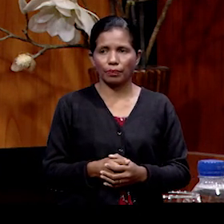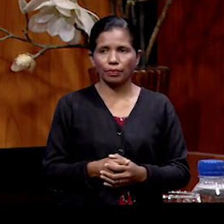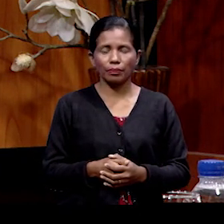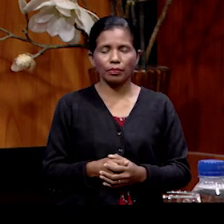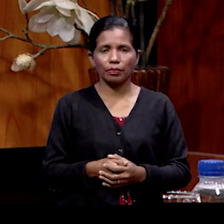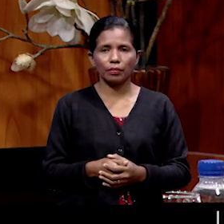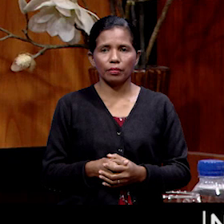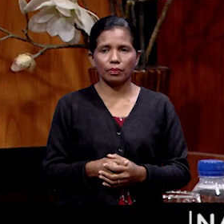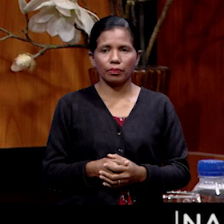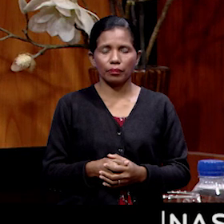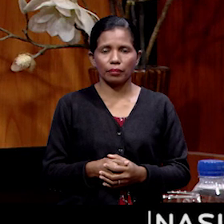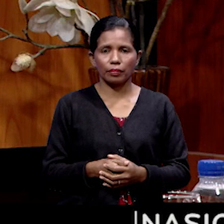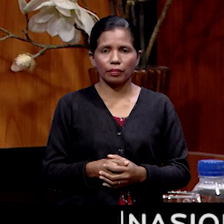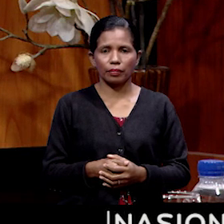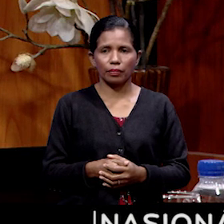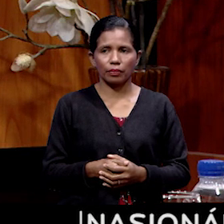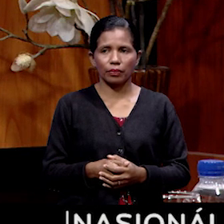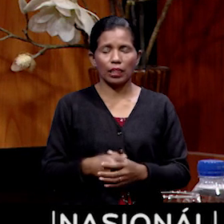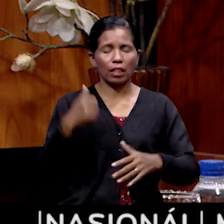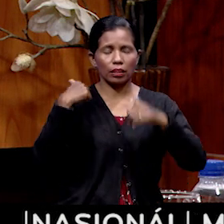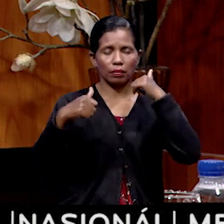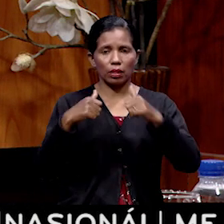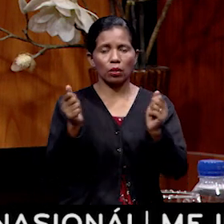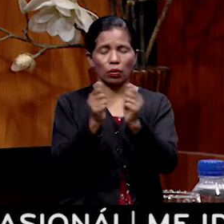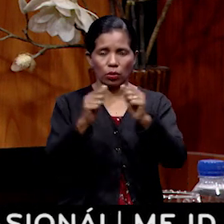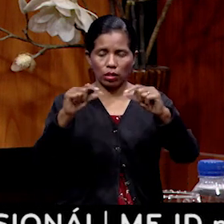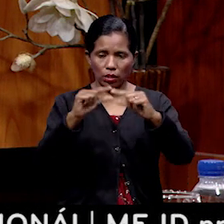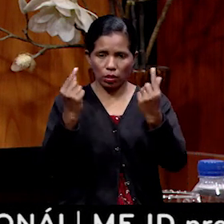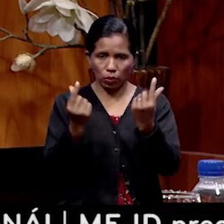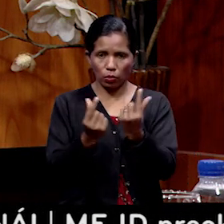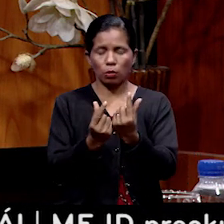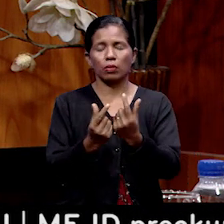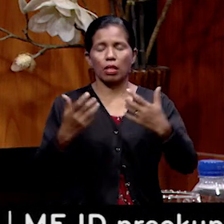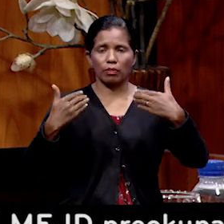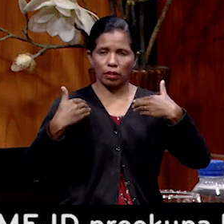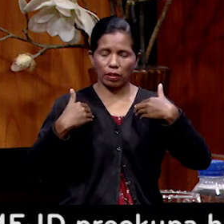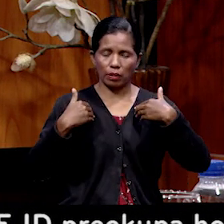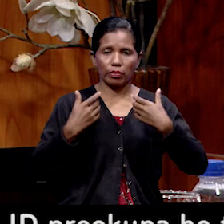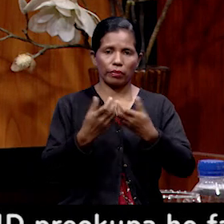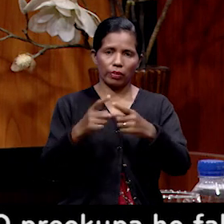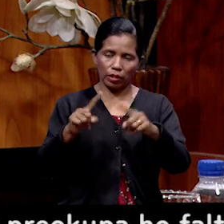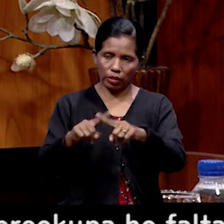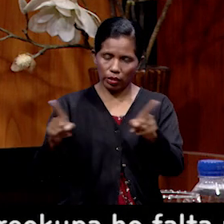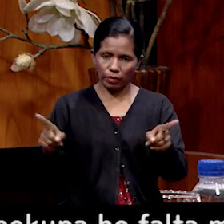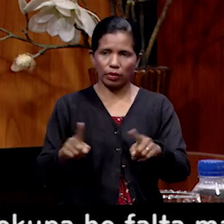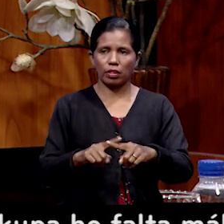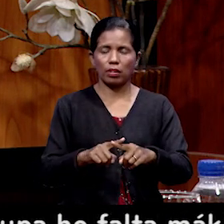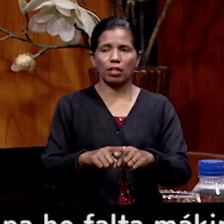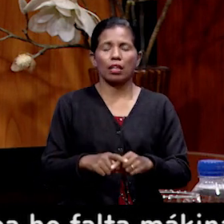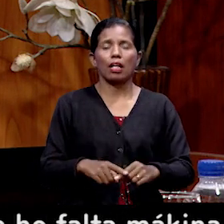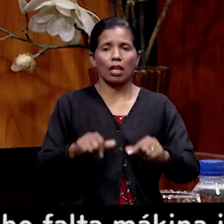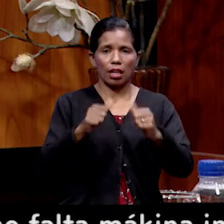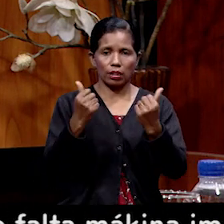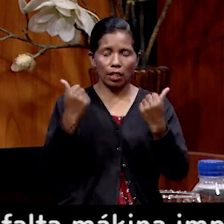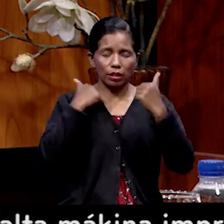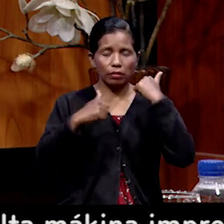categoria, que a Není é... Atividades ilícitas, mas que